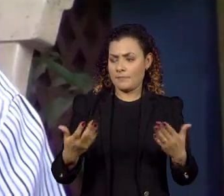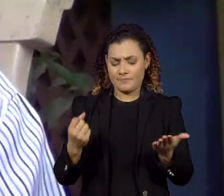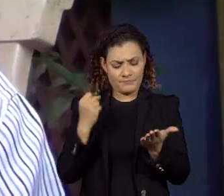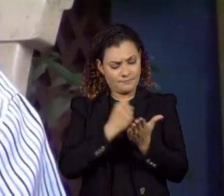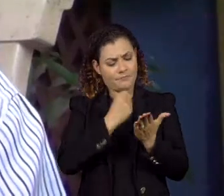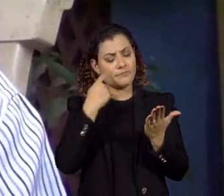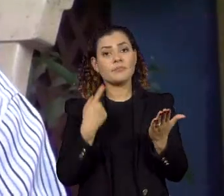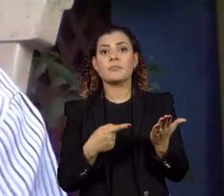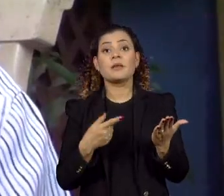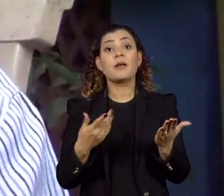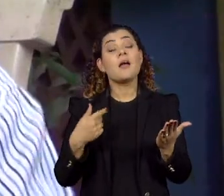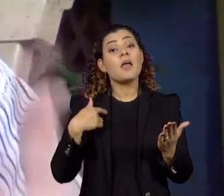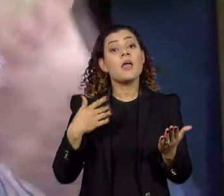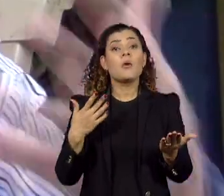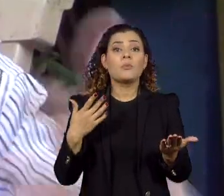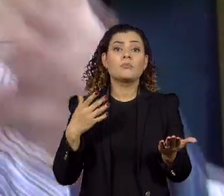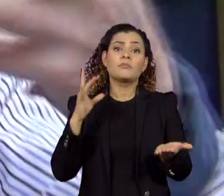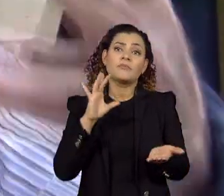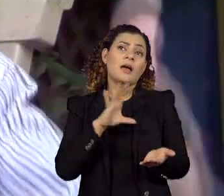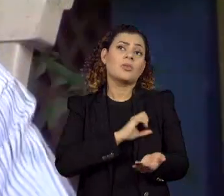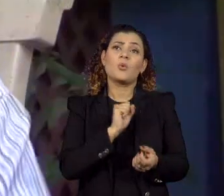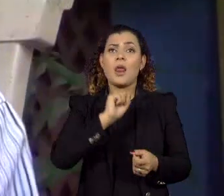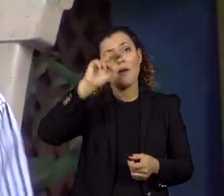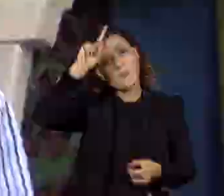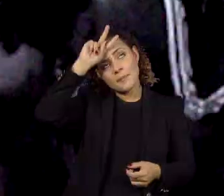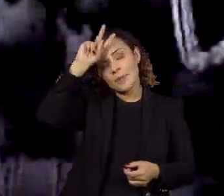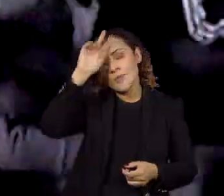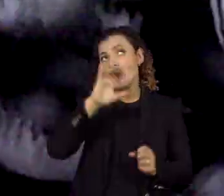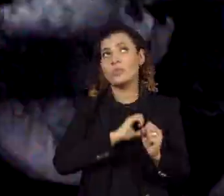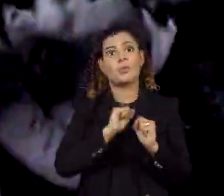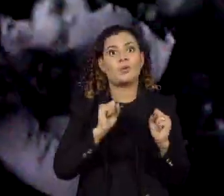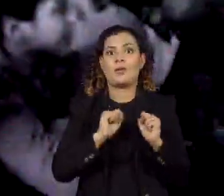adorava o Cusco, o Peru, não sei o que.